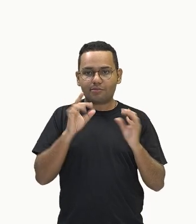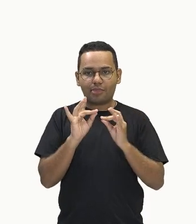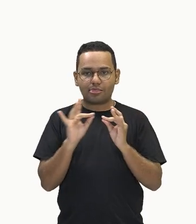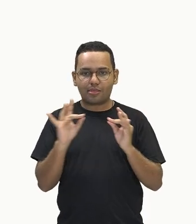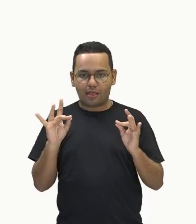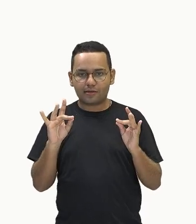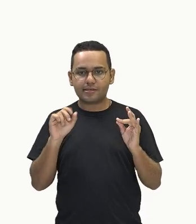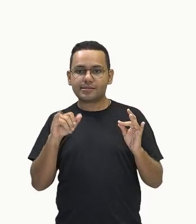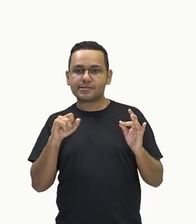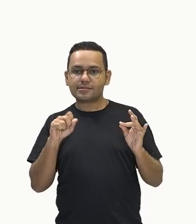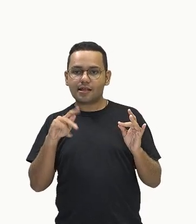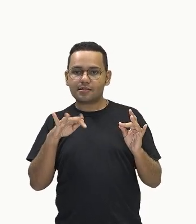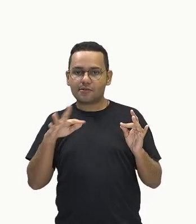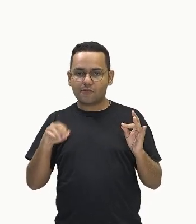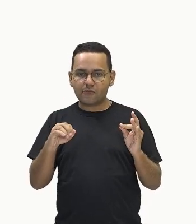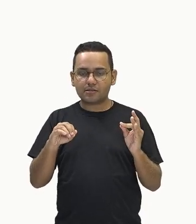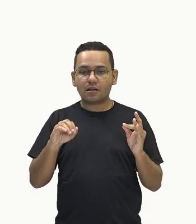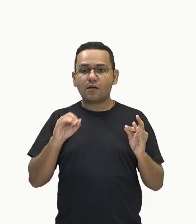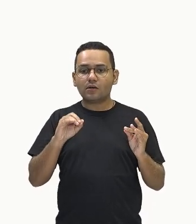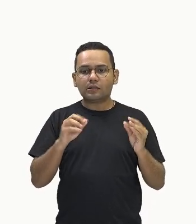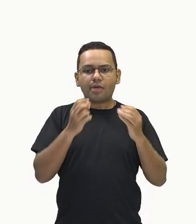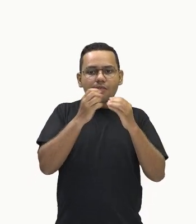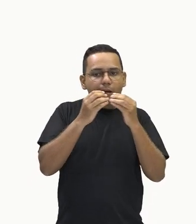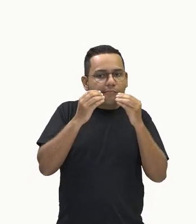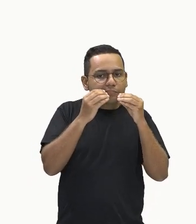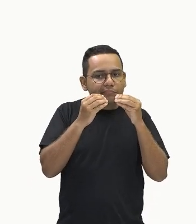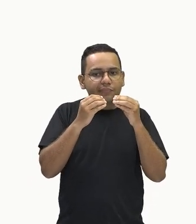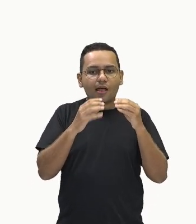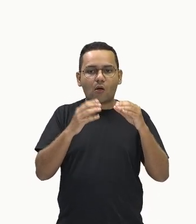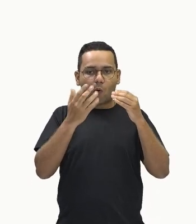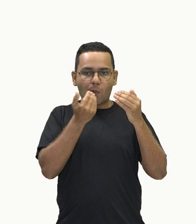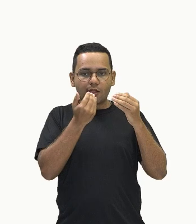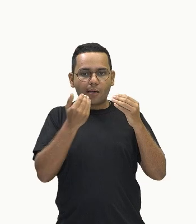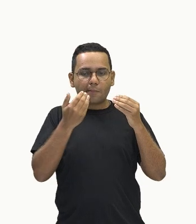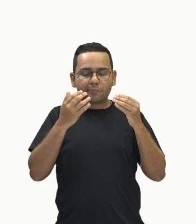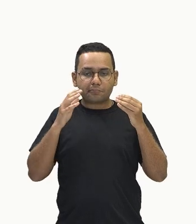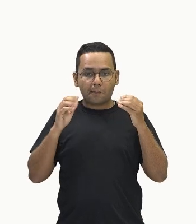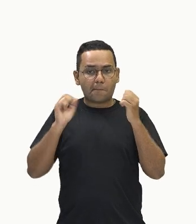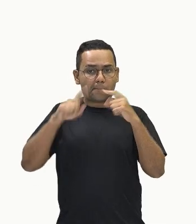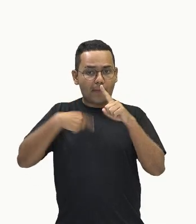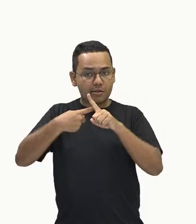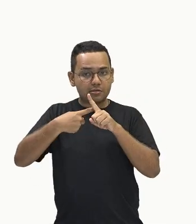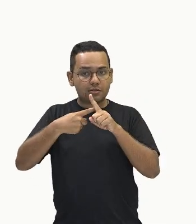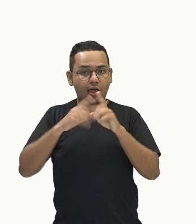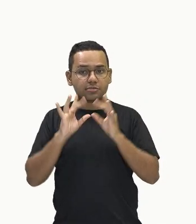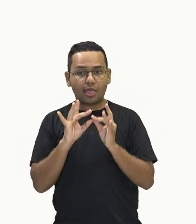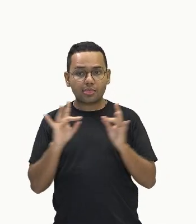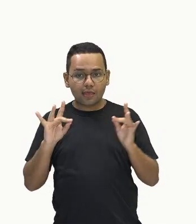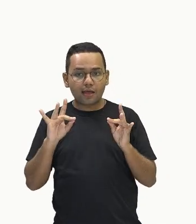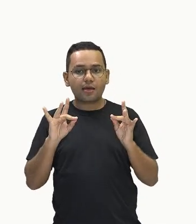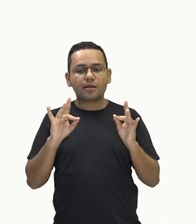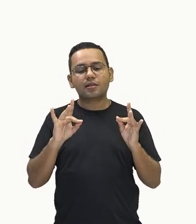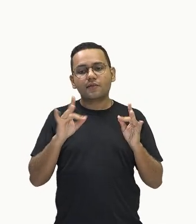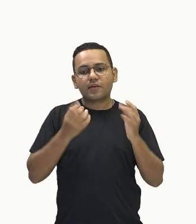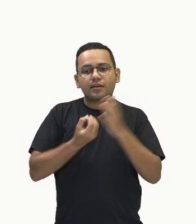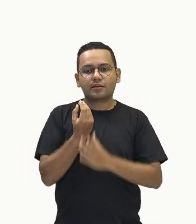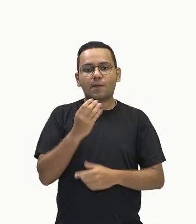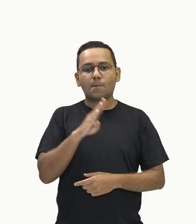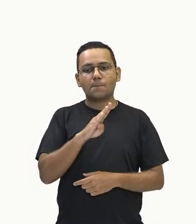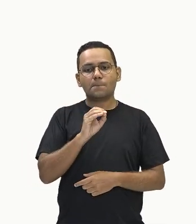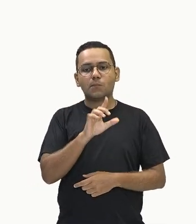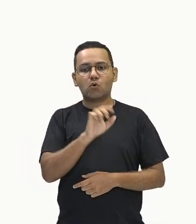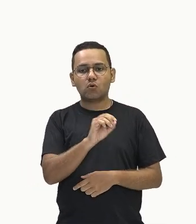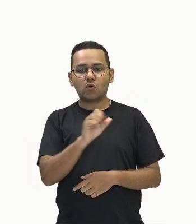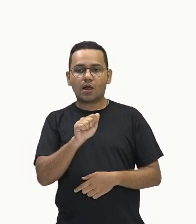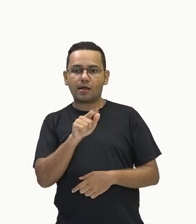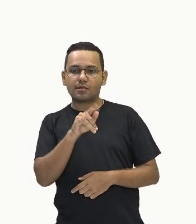no alimento, formando o bolo alimentar, certo? Então, nós temos a parte mecânica e